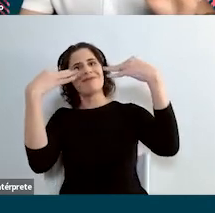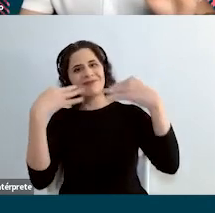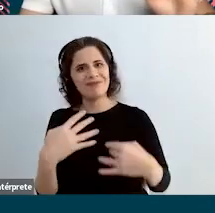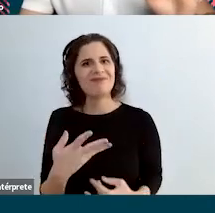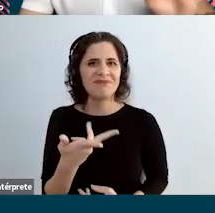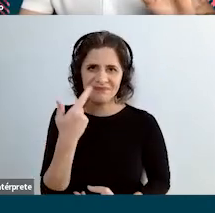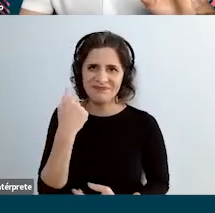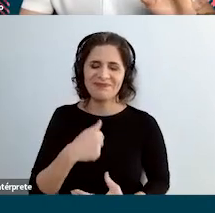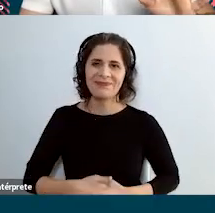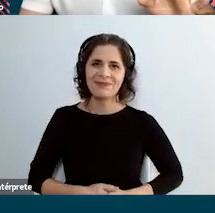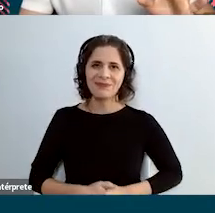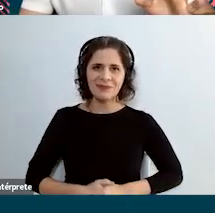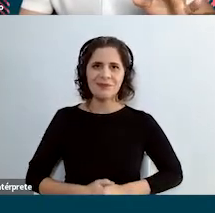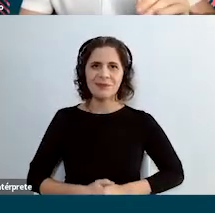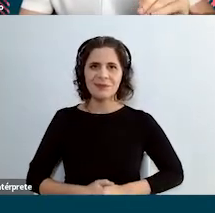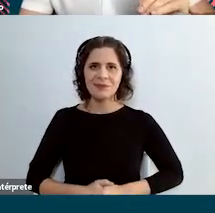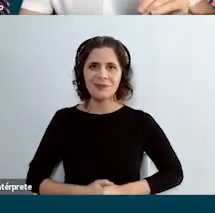destaque assim na loja, né?